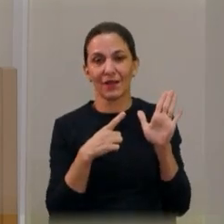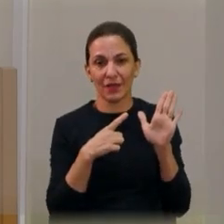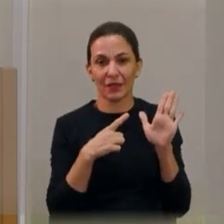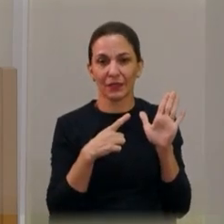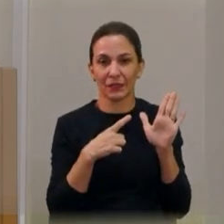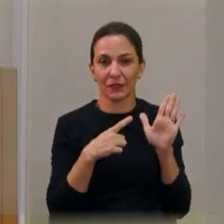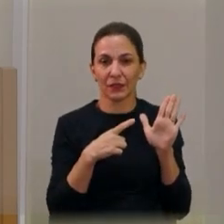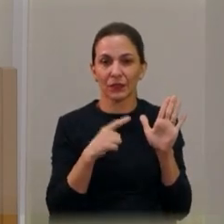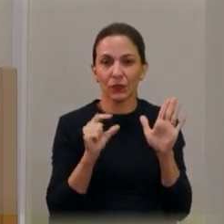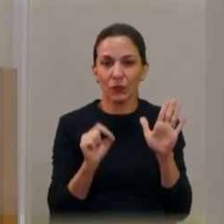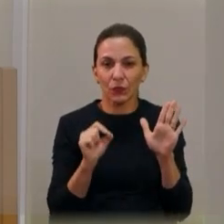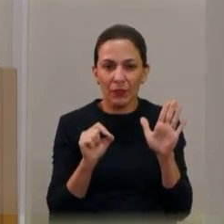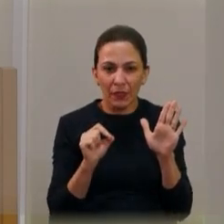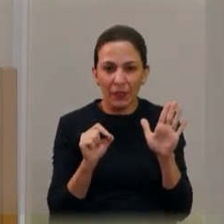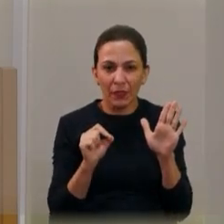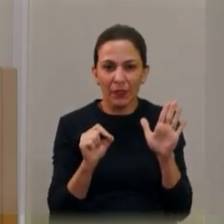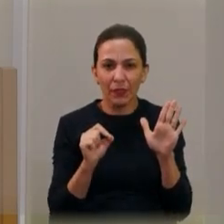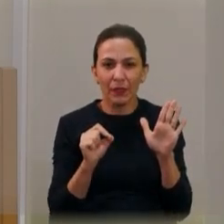ouvir